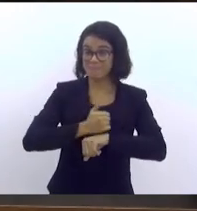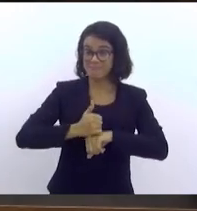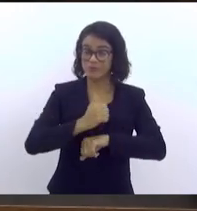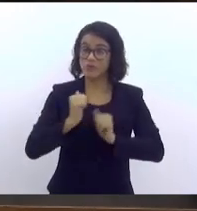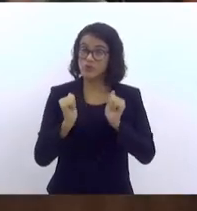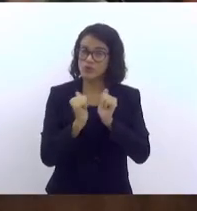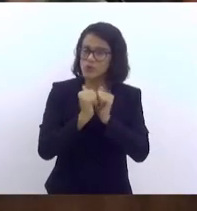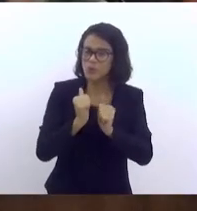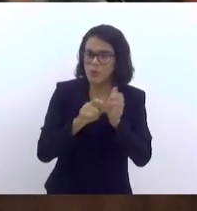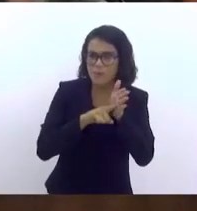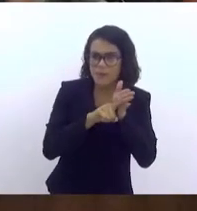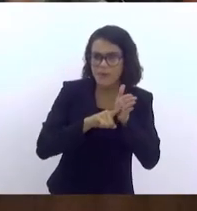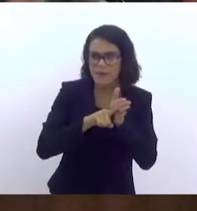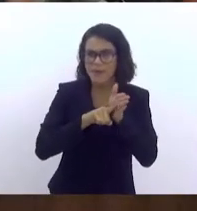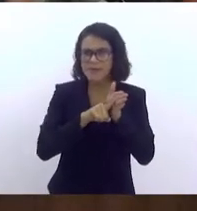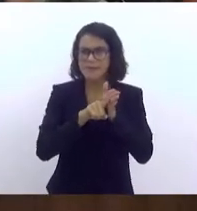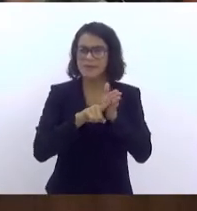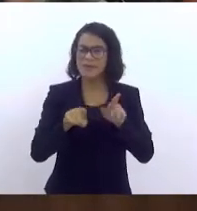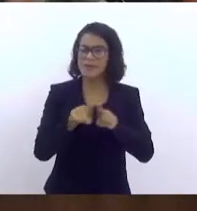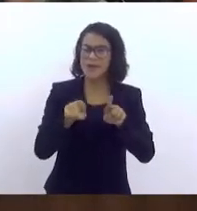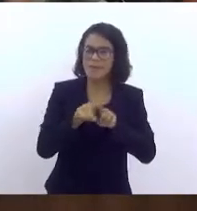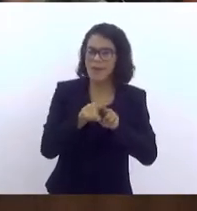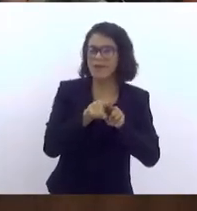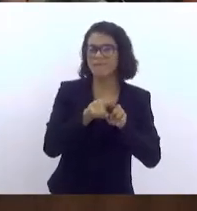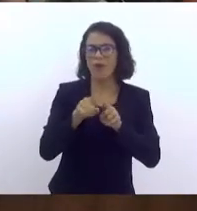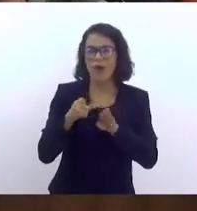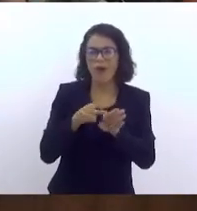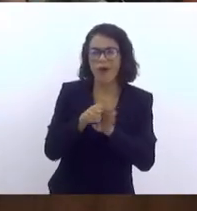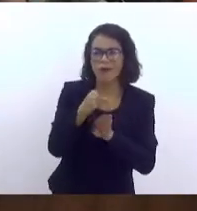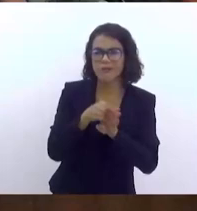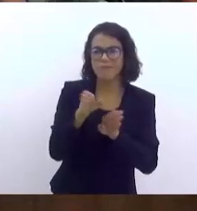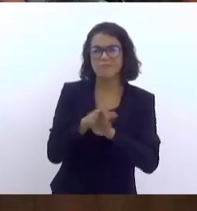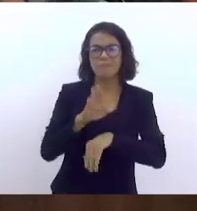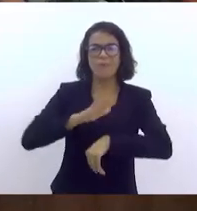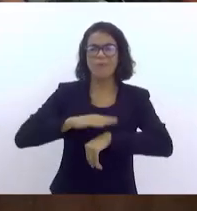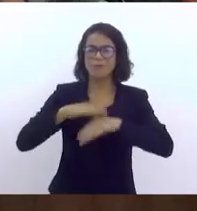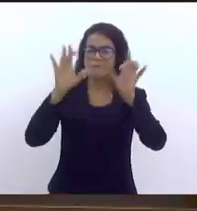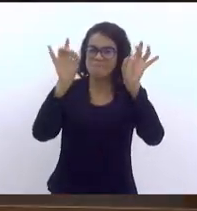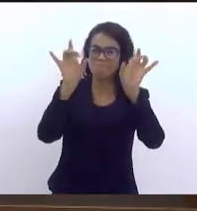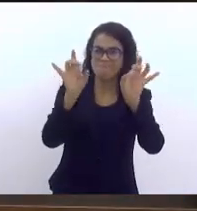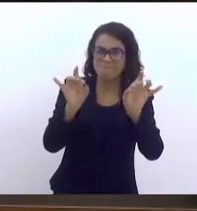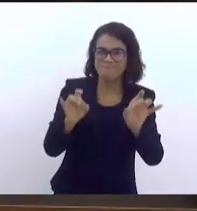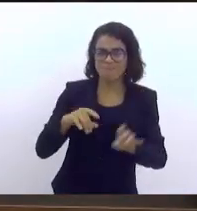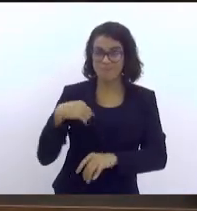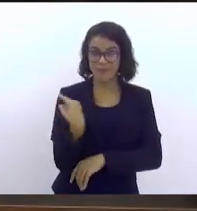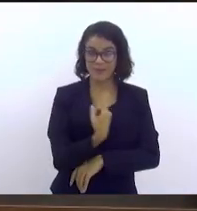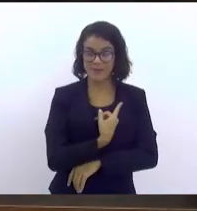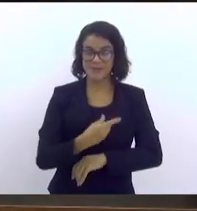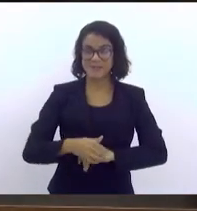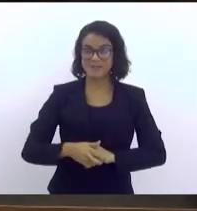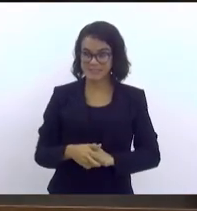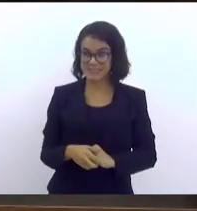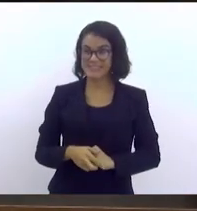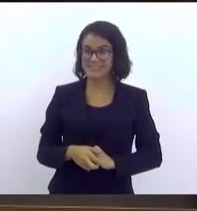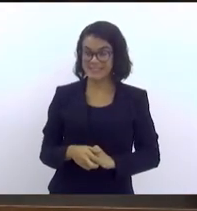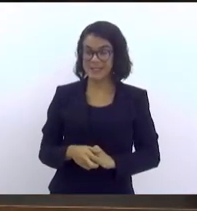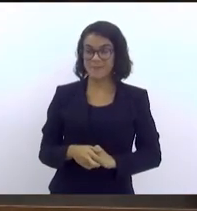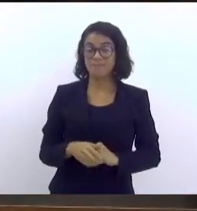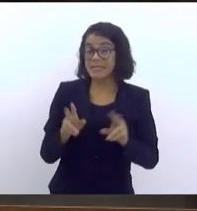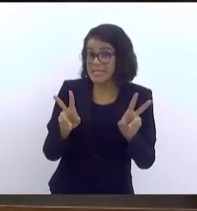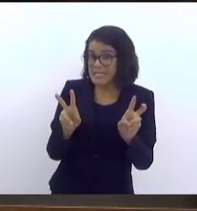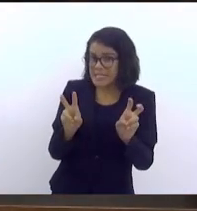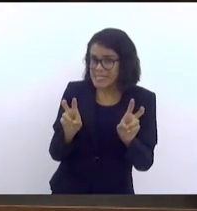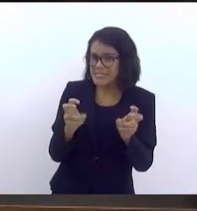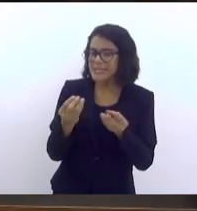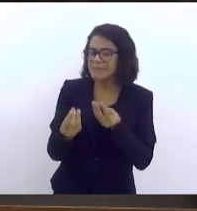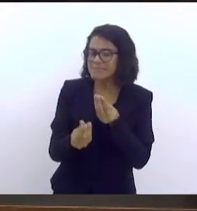pesquisadores os mentores organizadores nesse momento tão precioso para todos nós esse tema